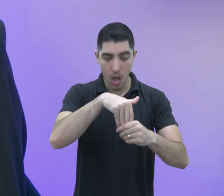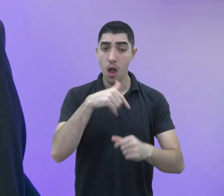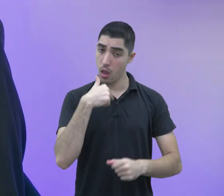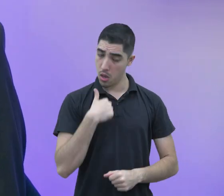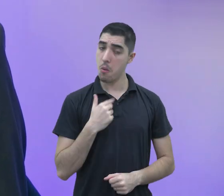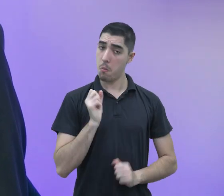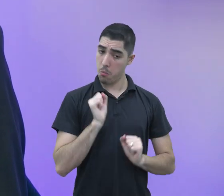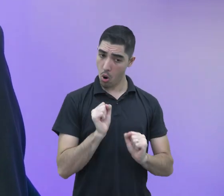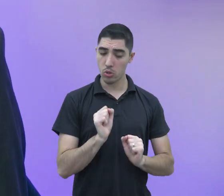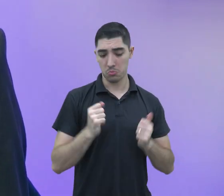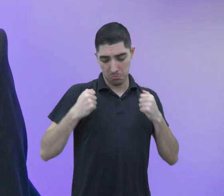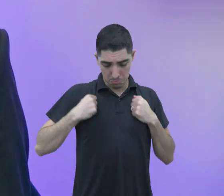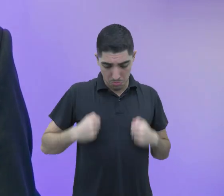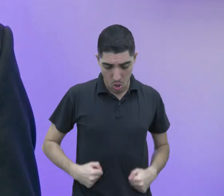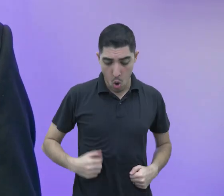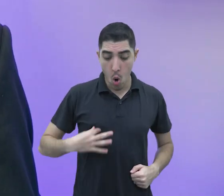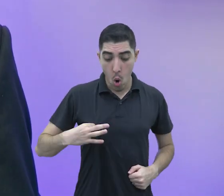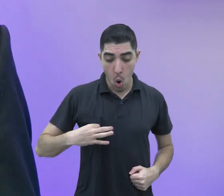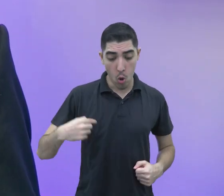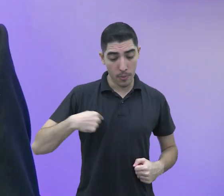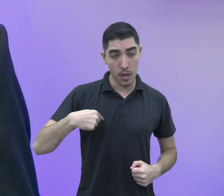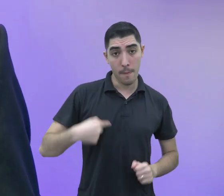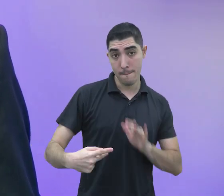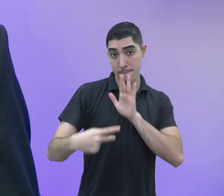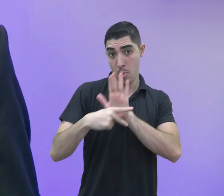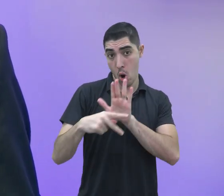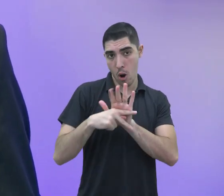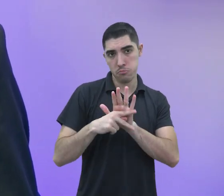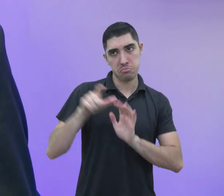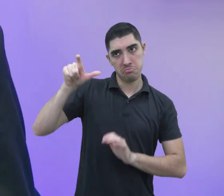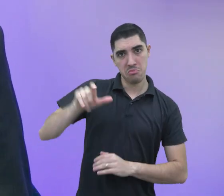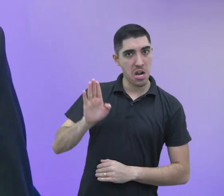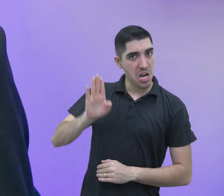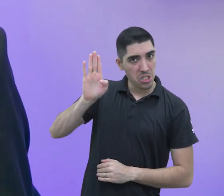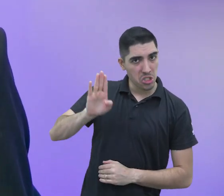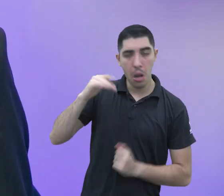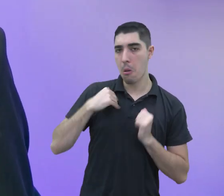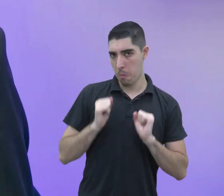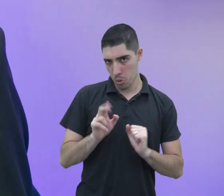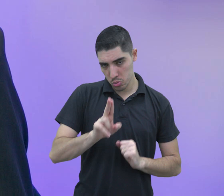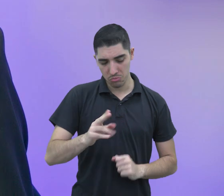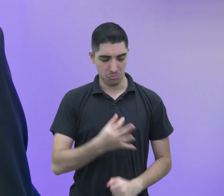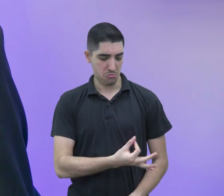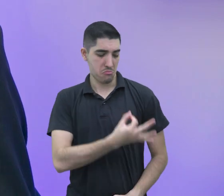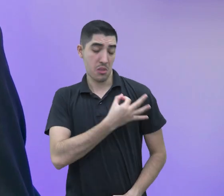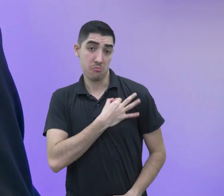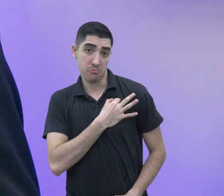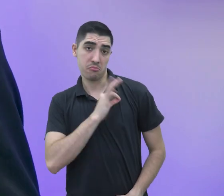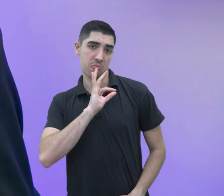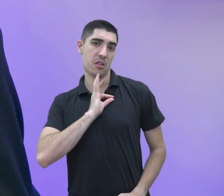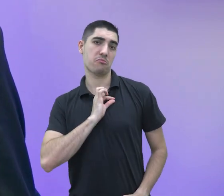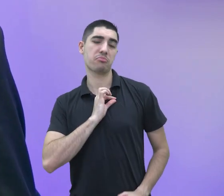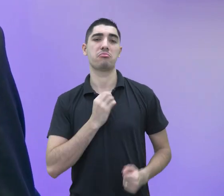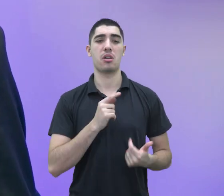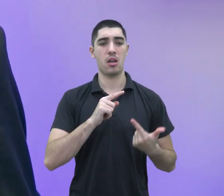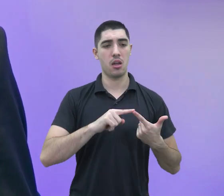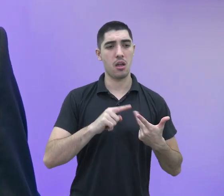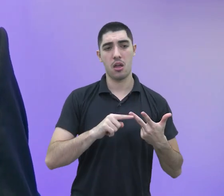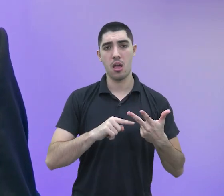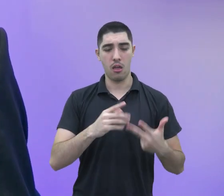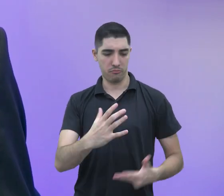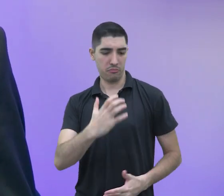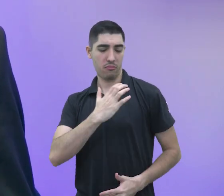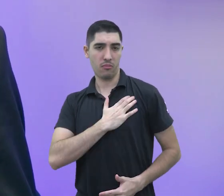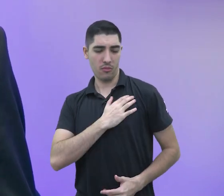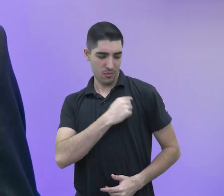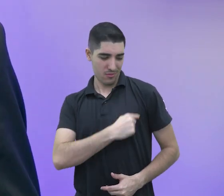meu local de votação, vestir a camiseta que faça menção ao meu candidato, utilizar um broche, utilizar